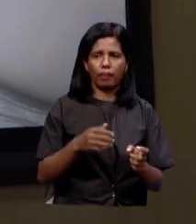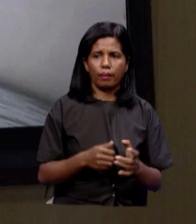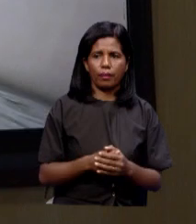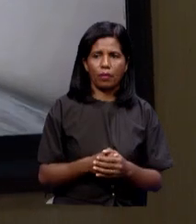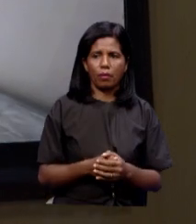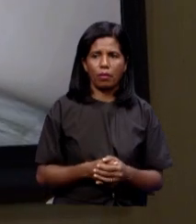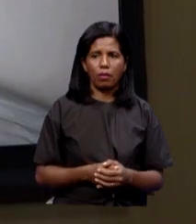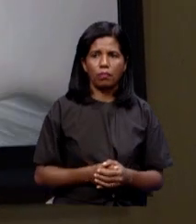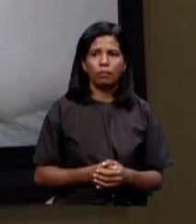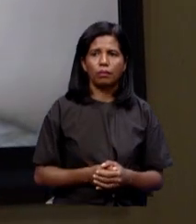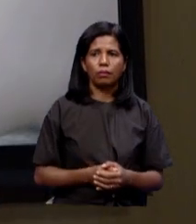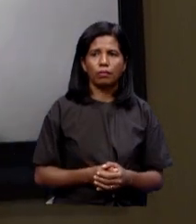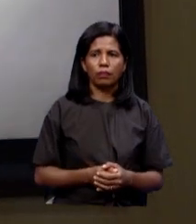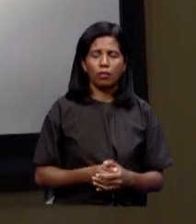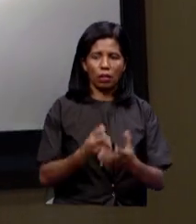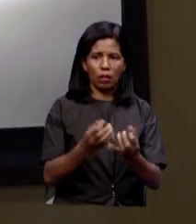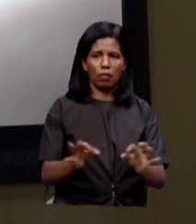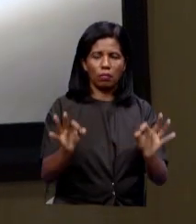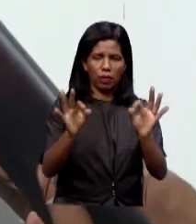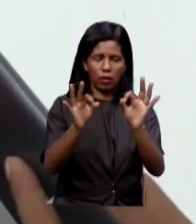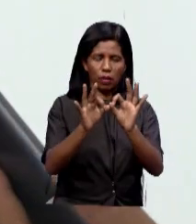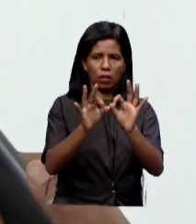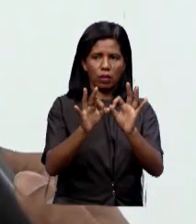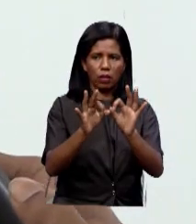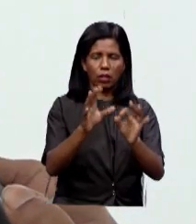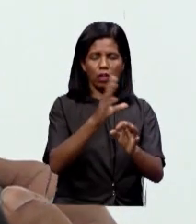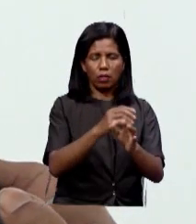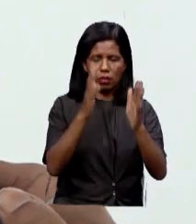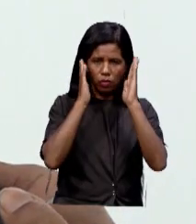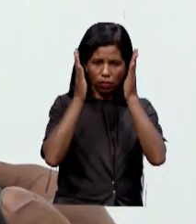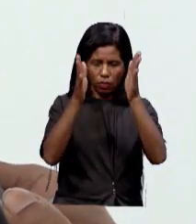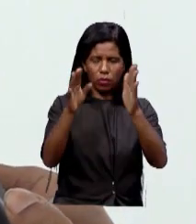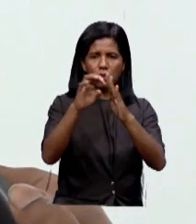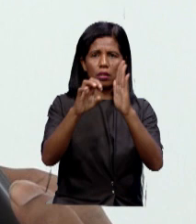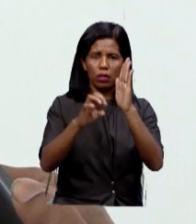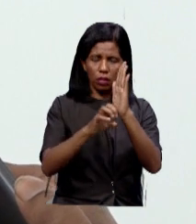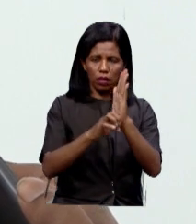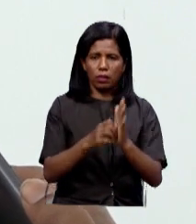existe. Nini importante de Maca sentido de Estado.